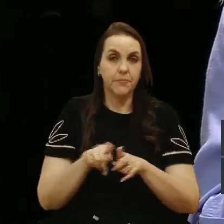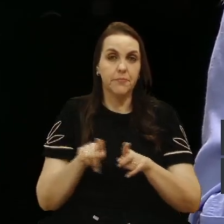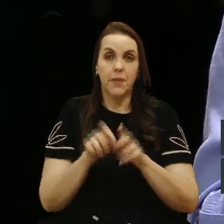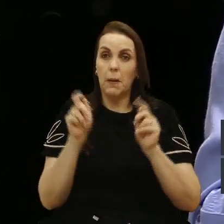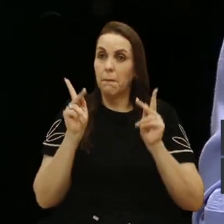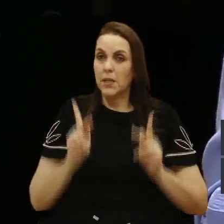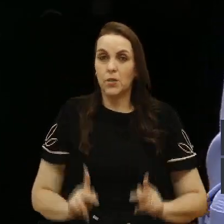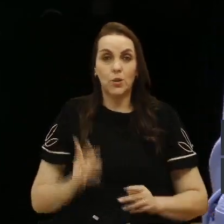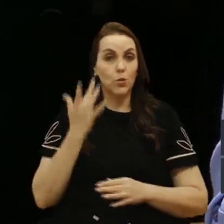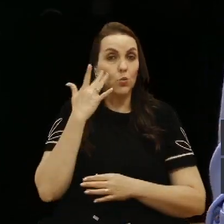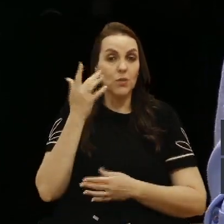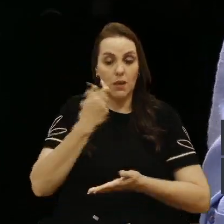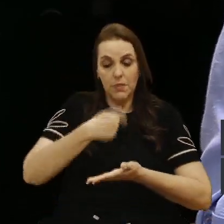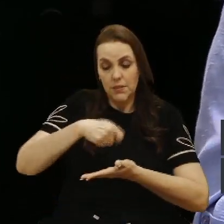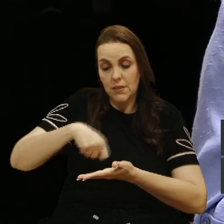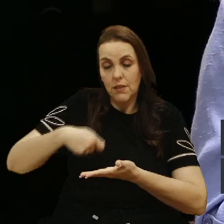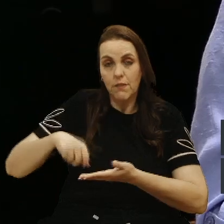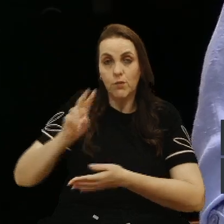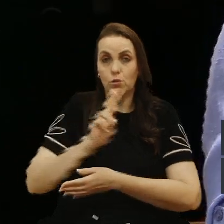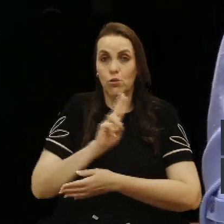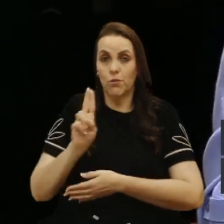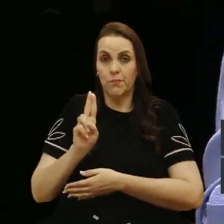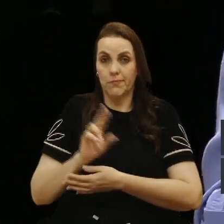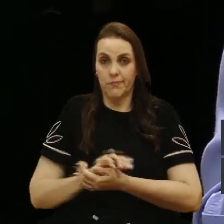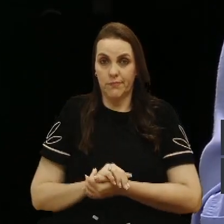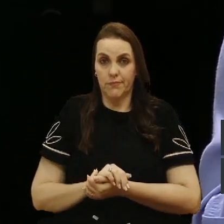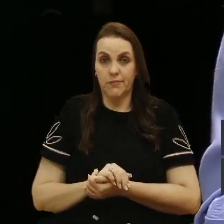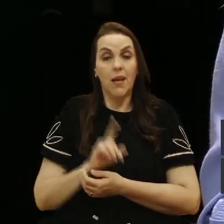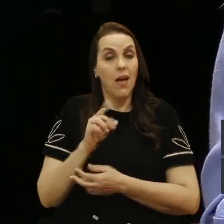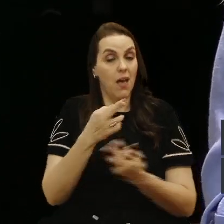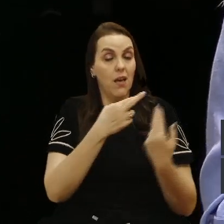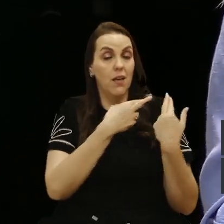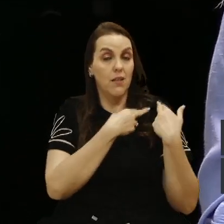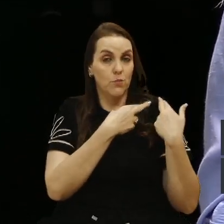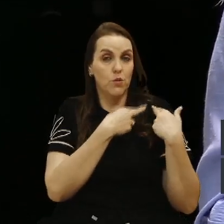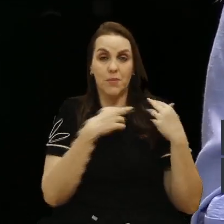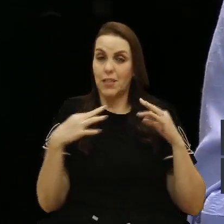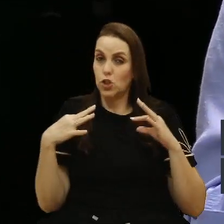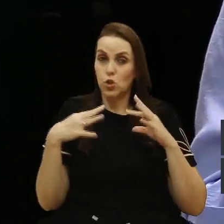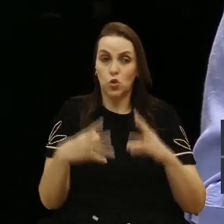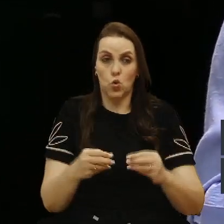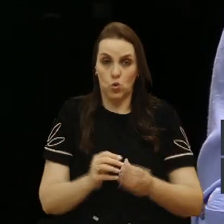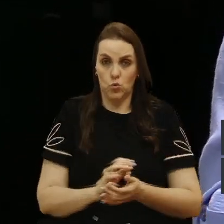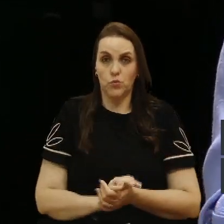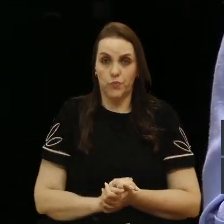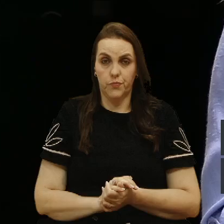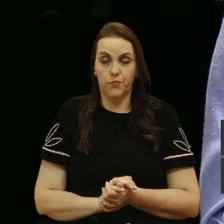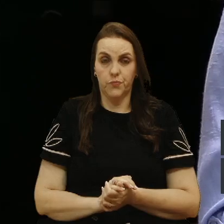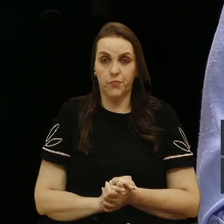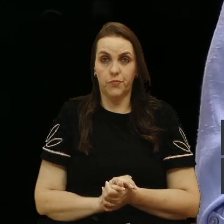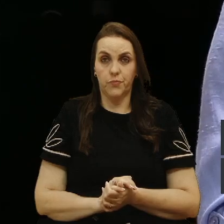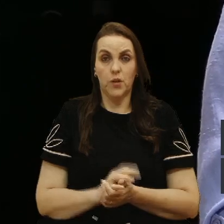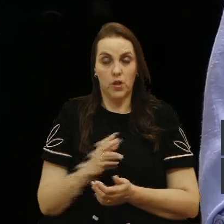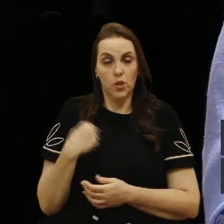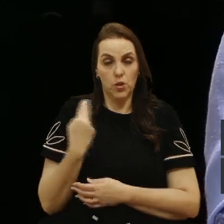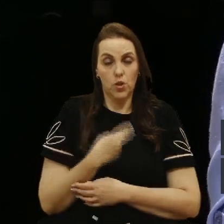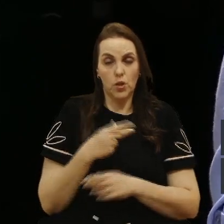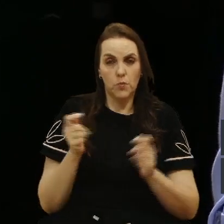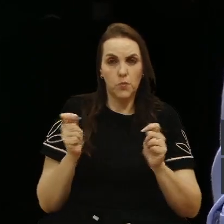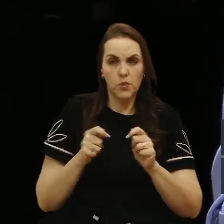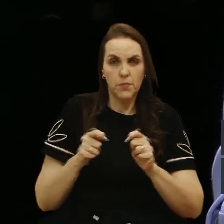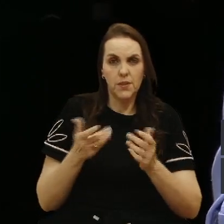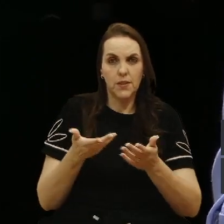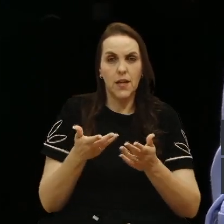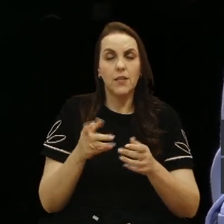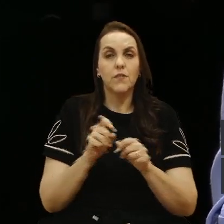muitas vezes nem escrever seu nome. E isso é responsabilidade de todos e todas nós. Então, que a gente possa estar,